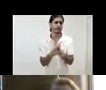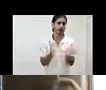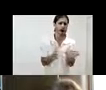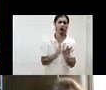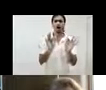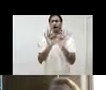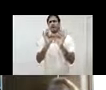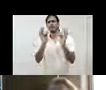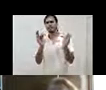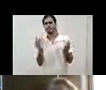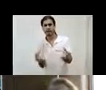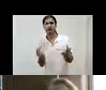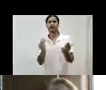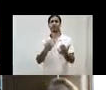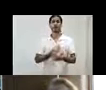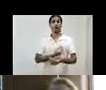que ela pode ser